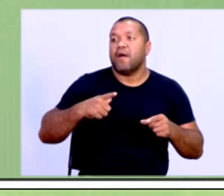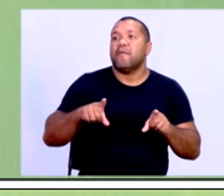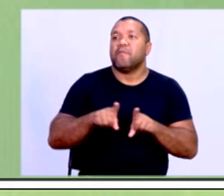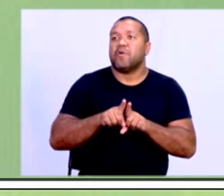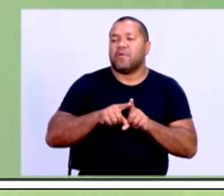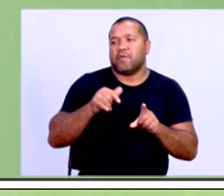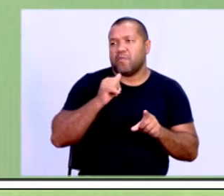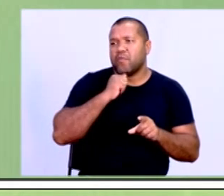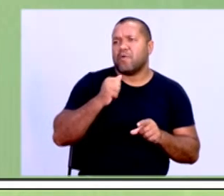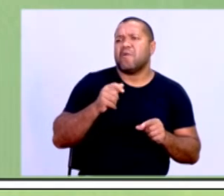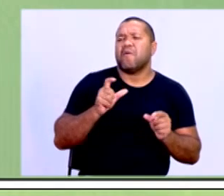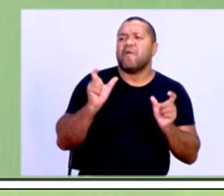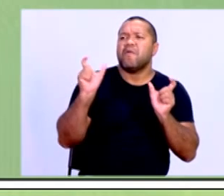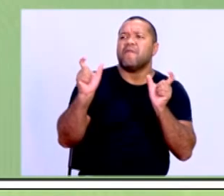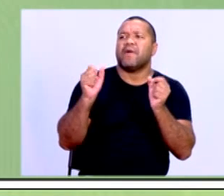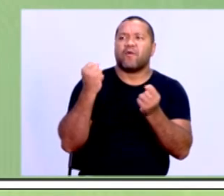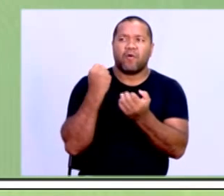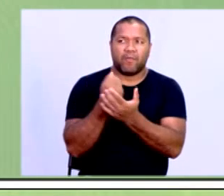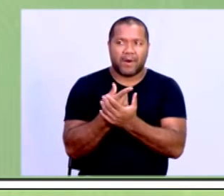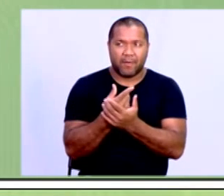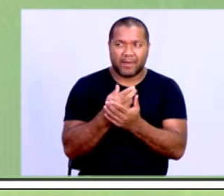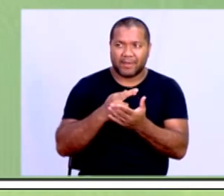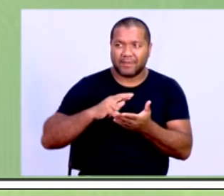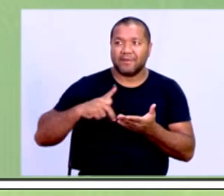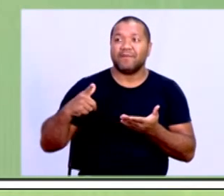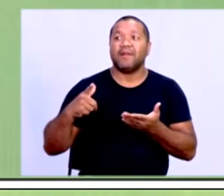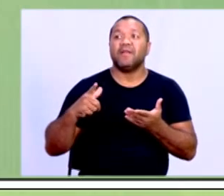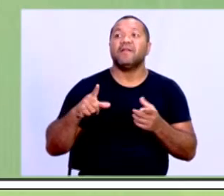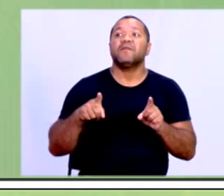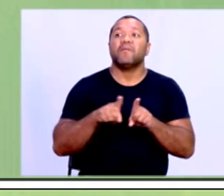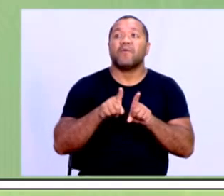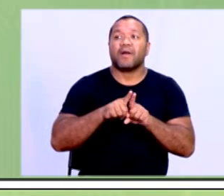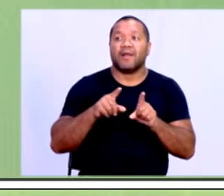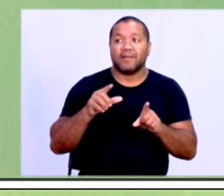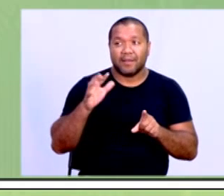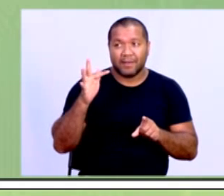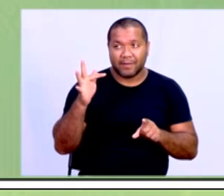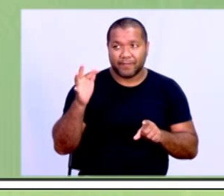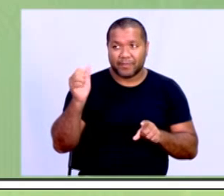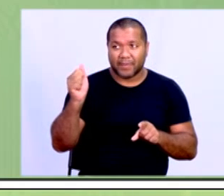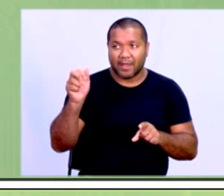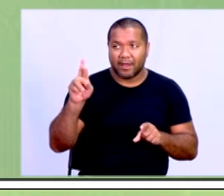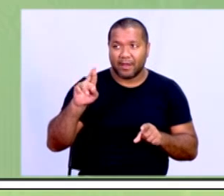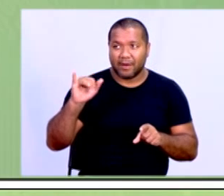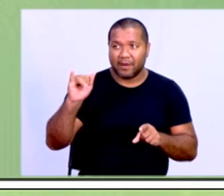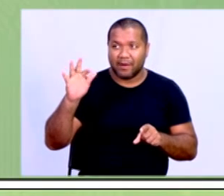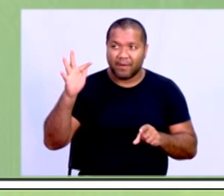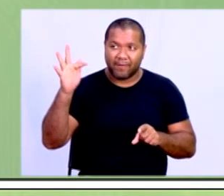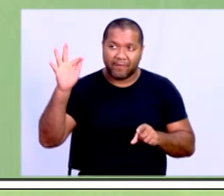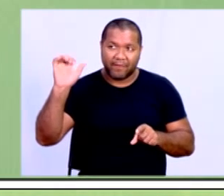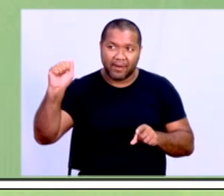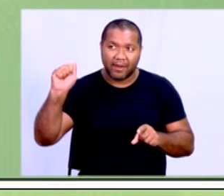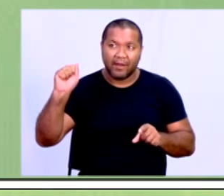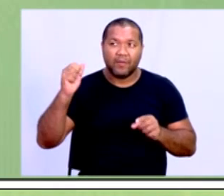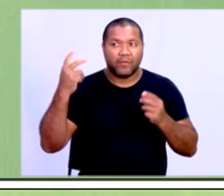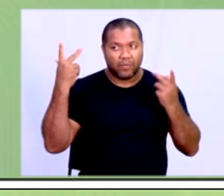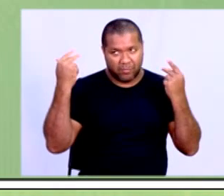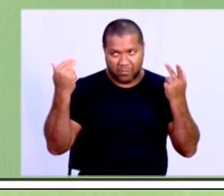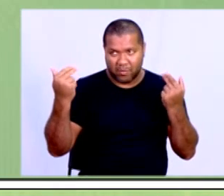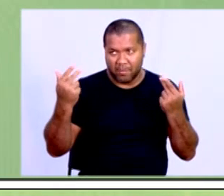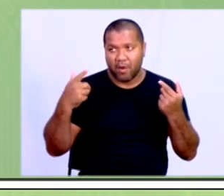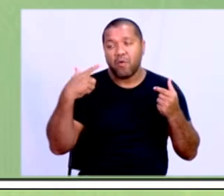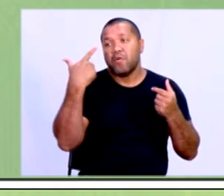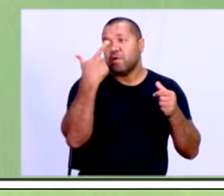carga, que ele vai cobrar uma tarifa diferente. Aqui ele cobra a tarifa normal e aqui ele vai cobrar a tarifa por quantidade